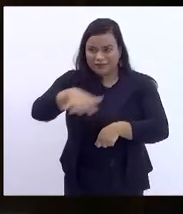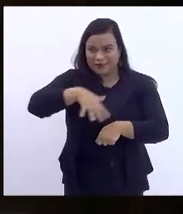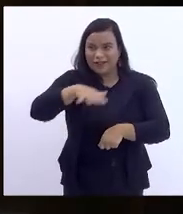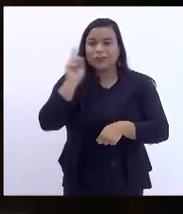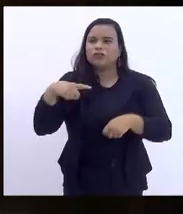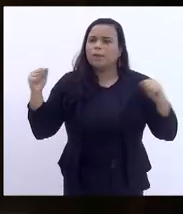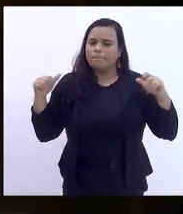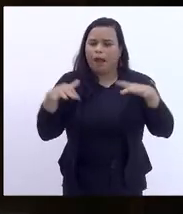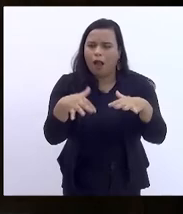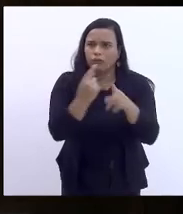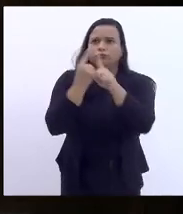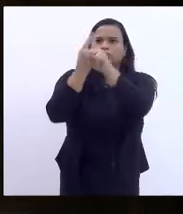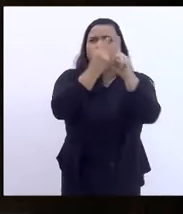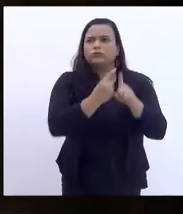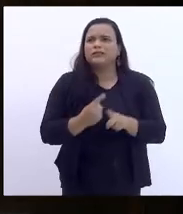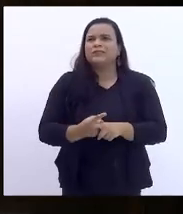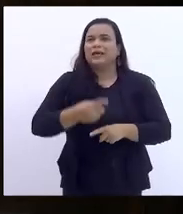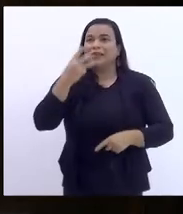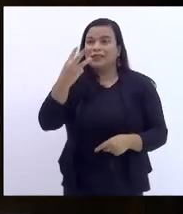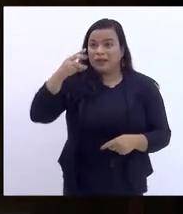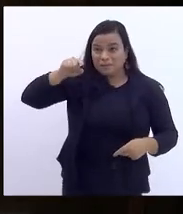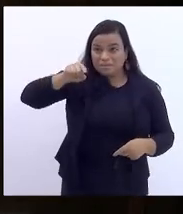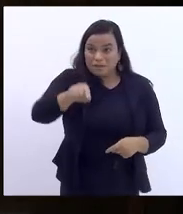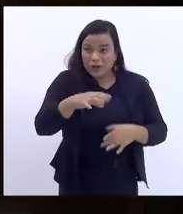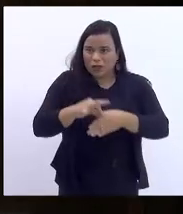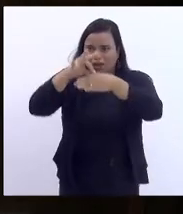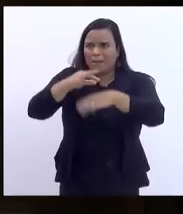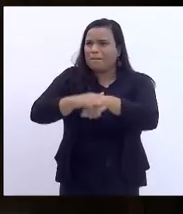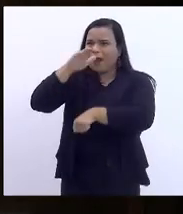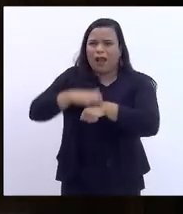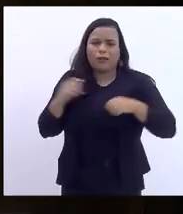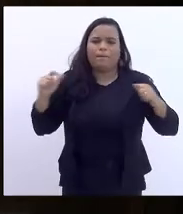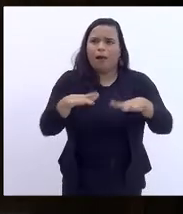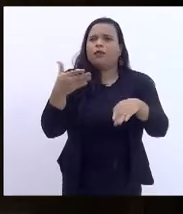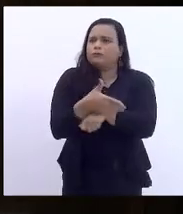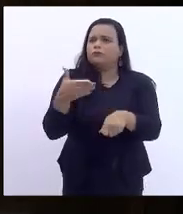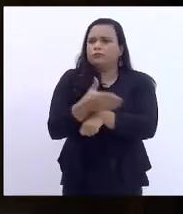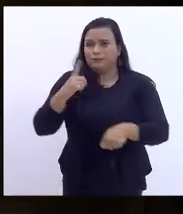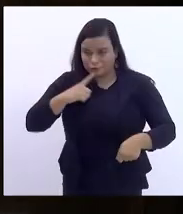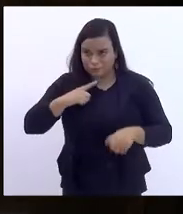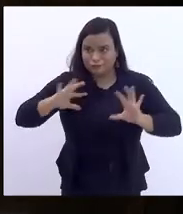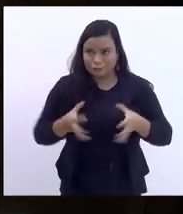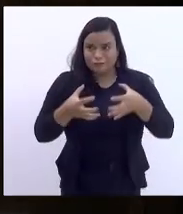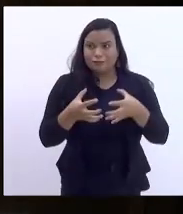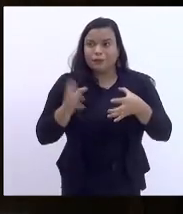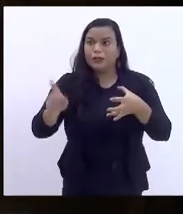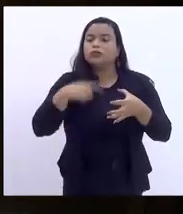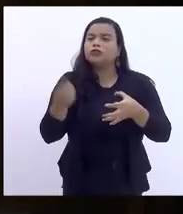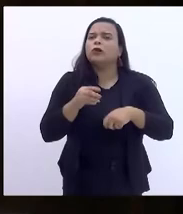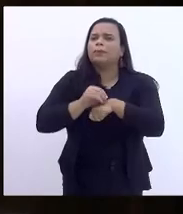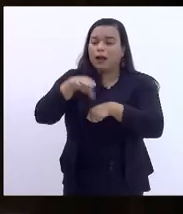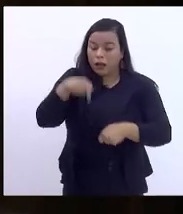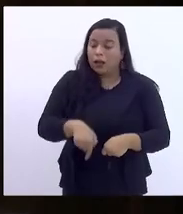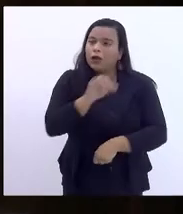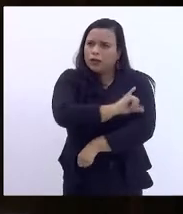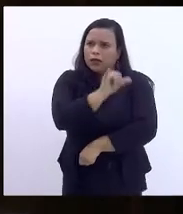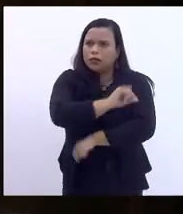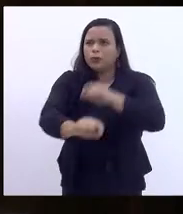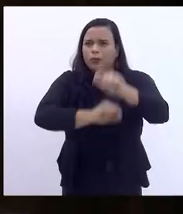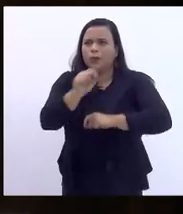que colocamos mais de 3 mil lideranças eu que nós estamos colocando aqui no Rio de Janeiro